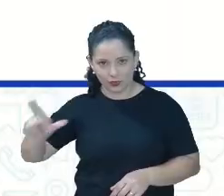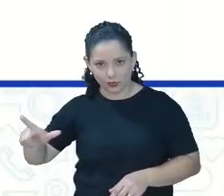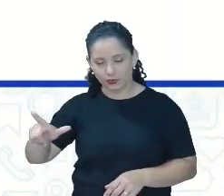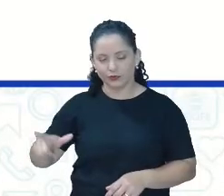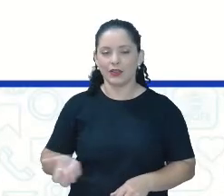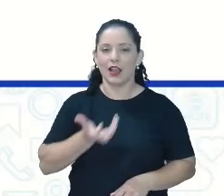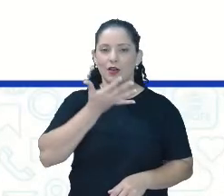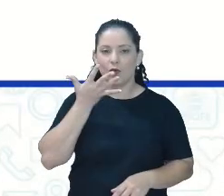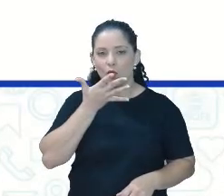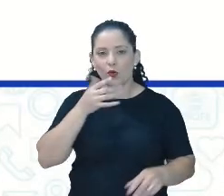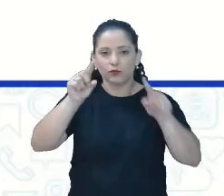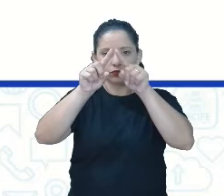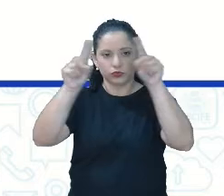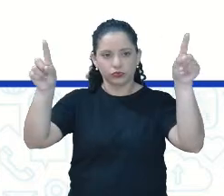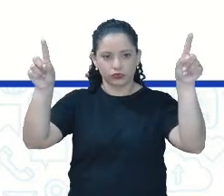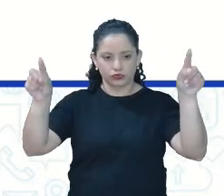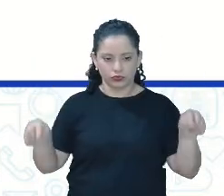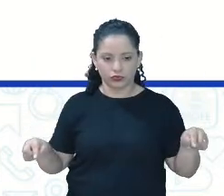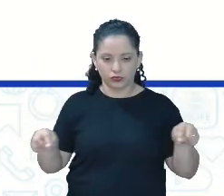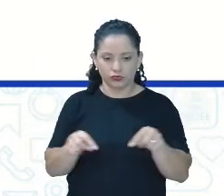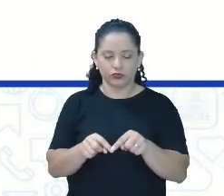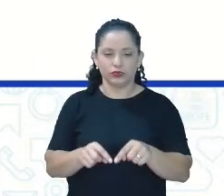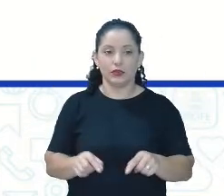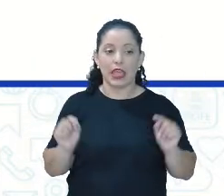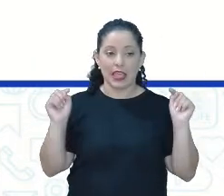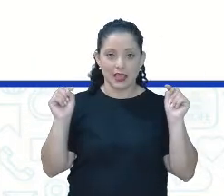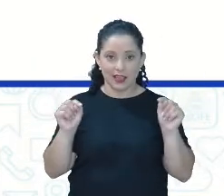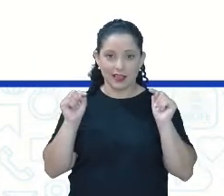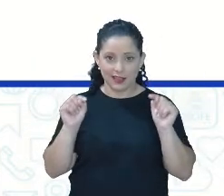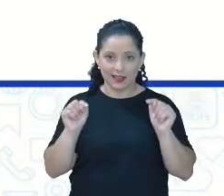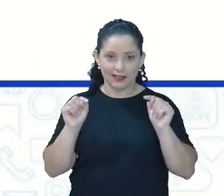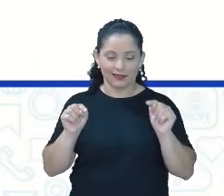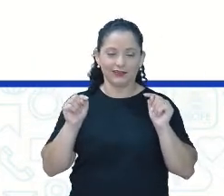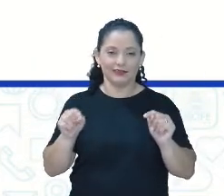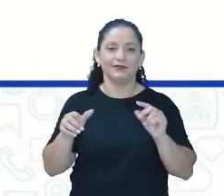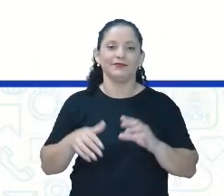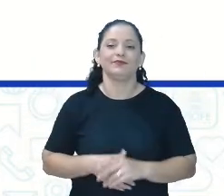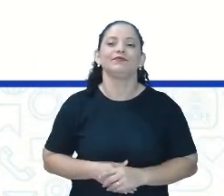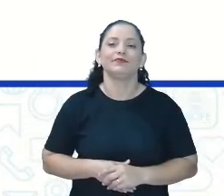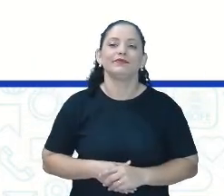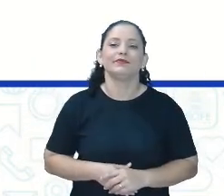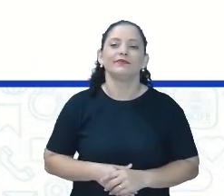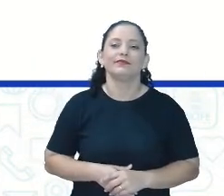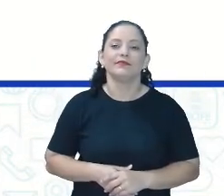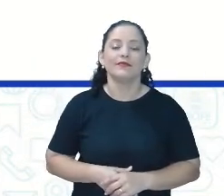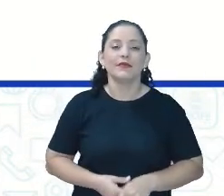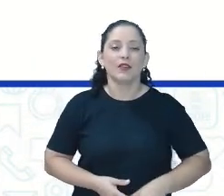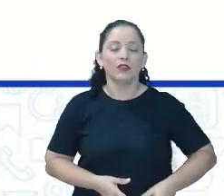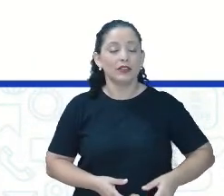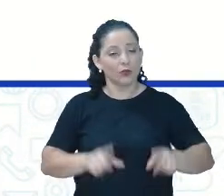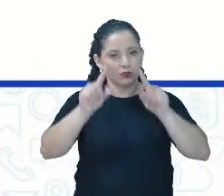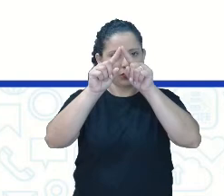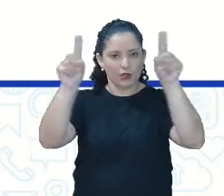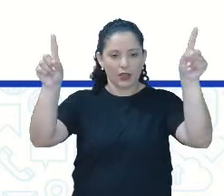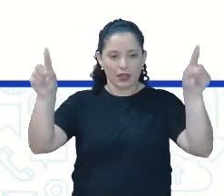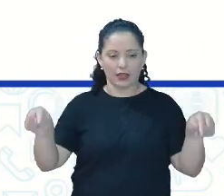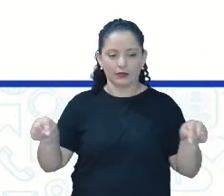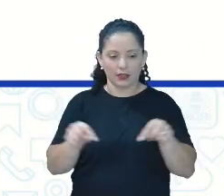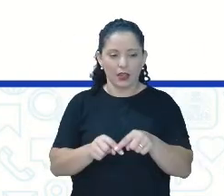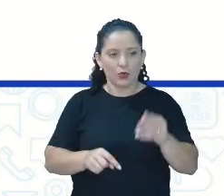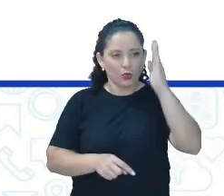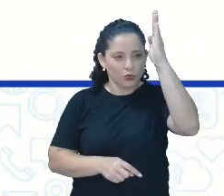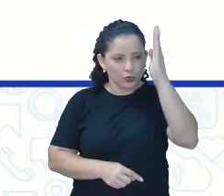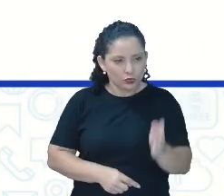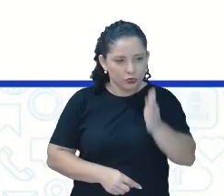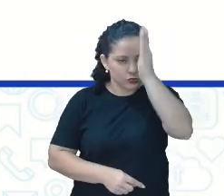Então, vai ser azul. Então, eu tenho aqui um retângulo azul, tá? Vou dividir este retângulo em